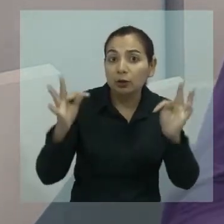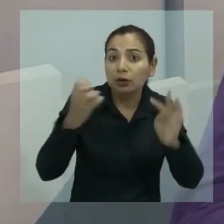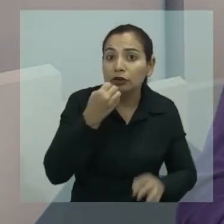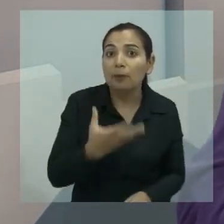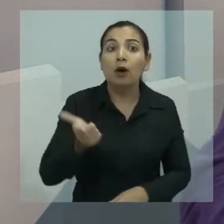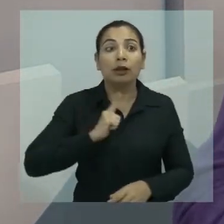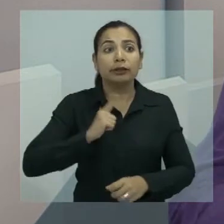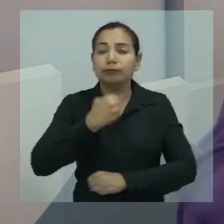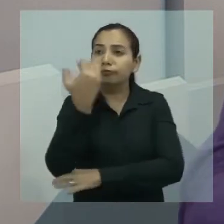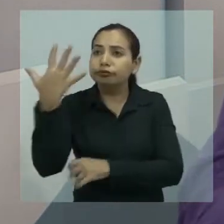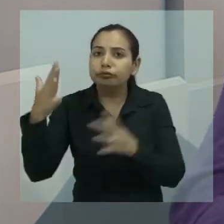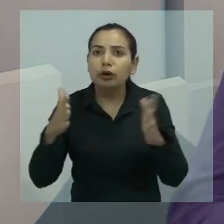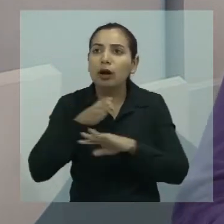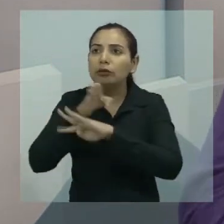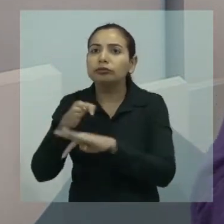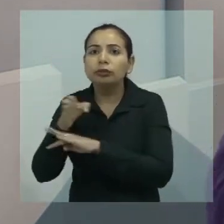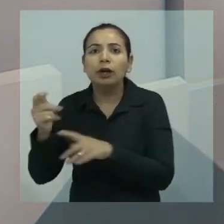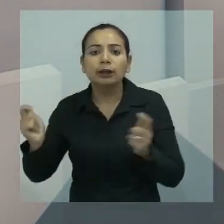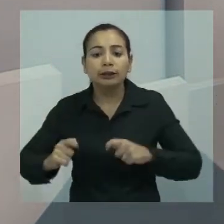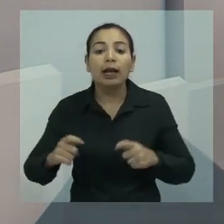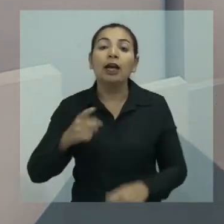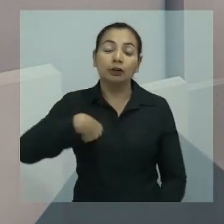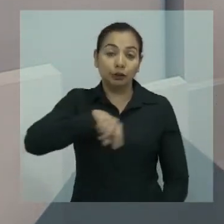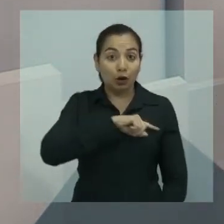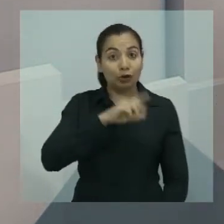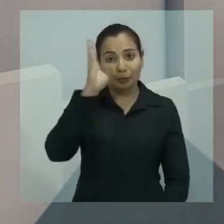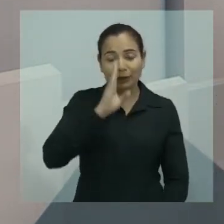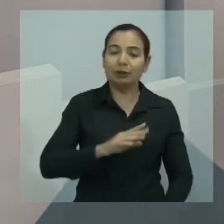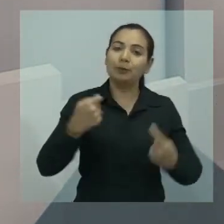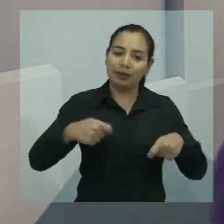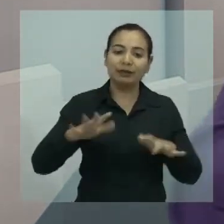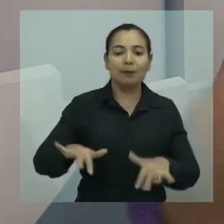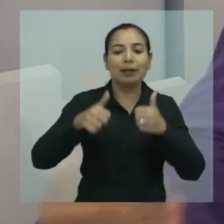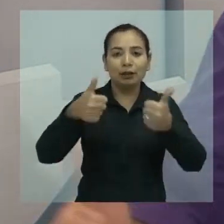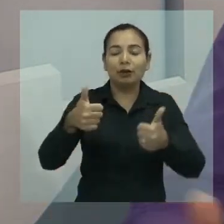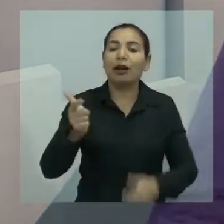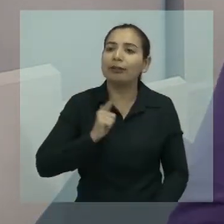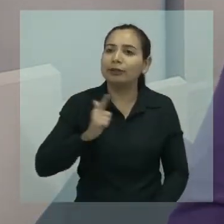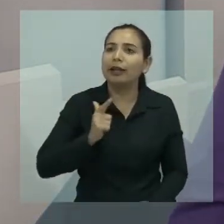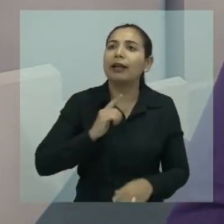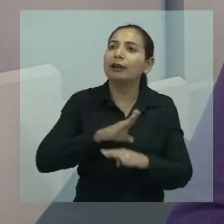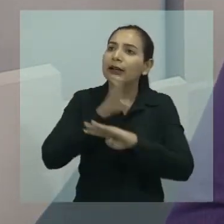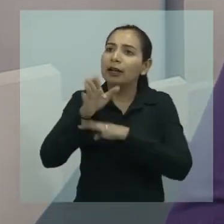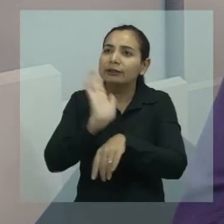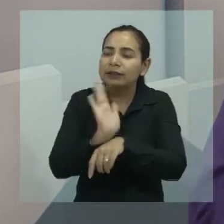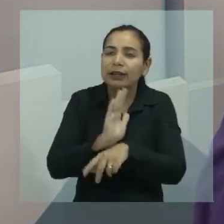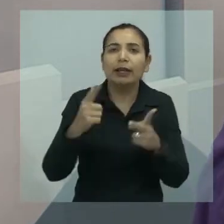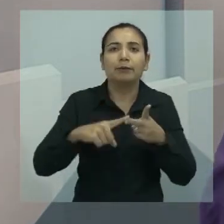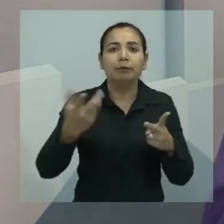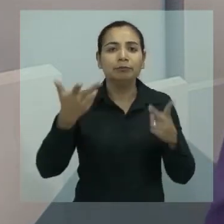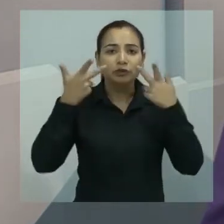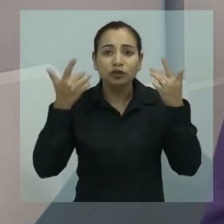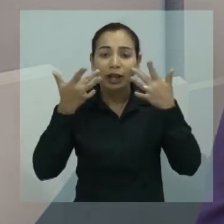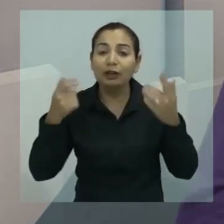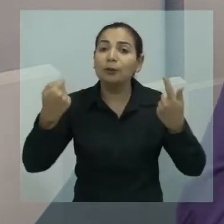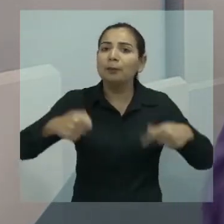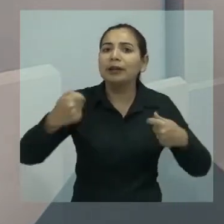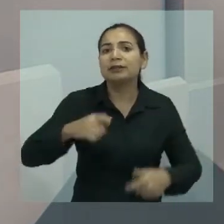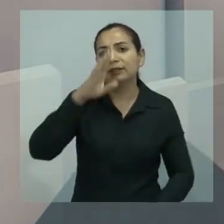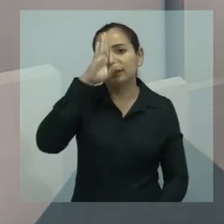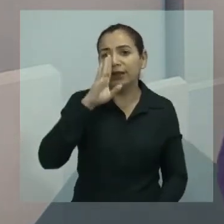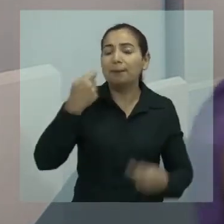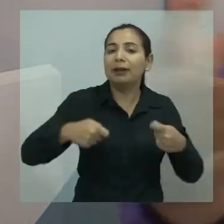velocidade, acesso à tecnologia, né, e acesso a bens culturais. O Brasil ainda precisa superar essa situação, ou seja,